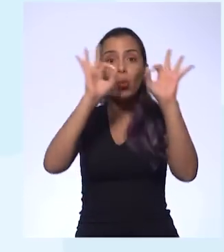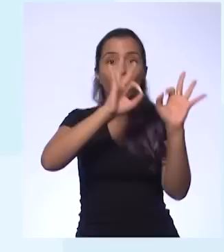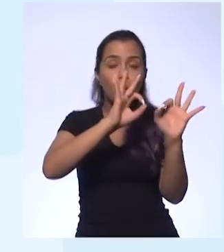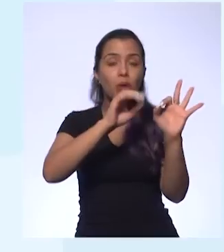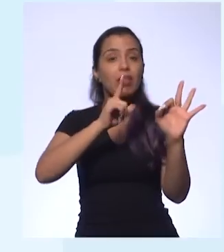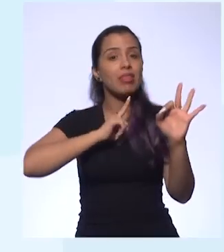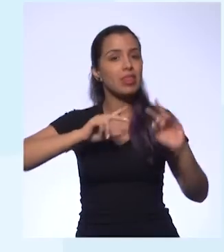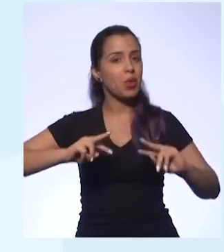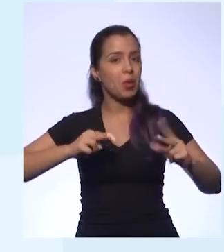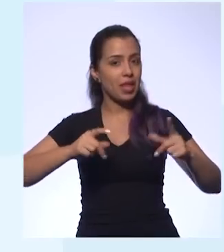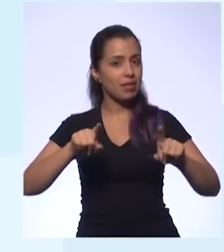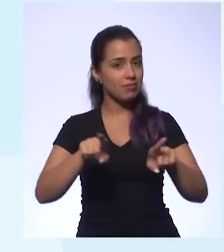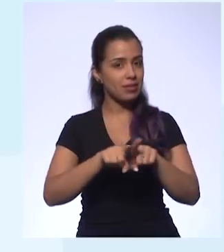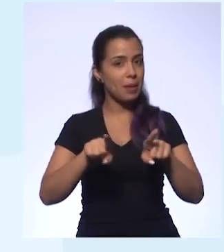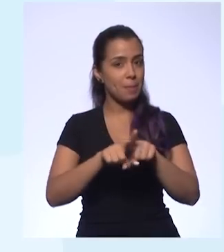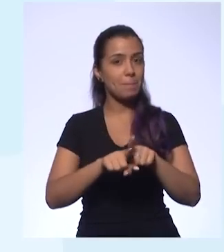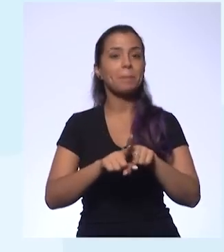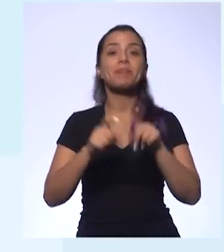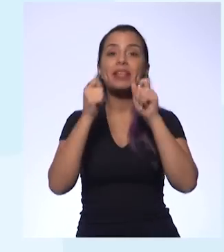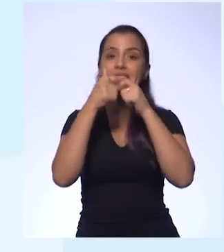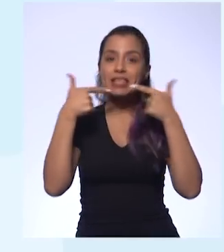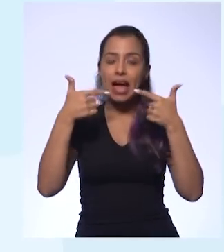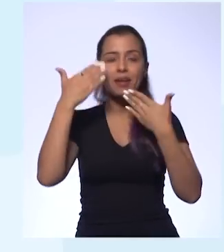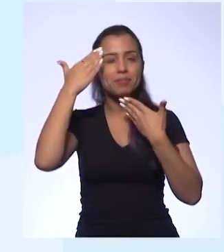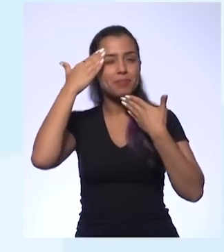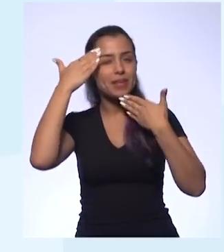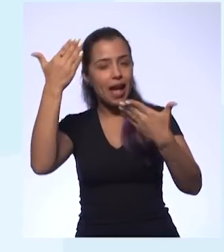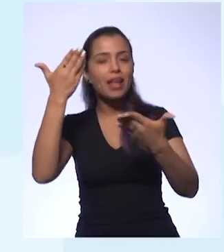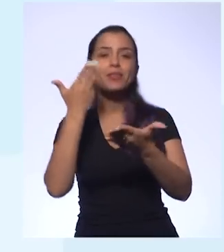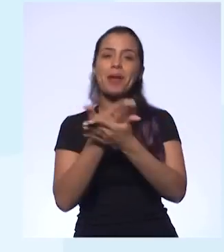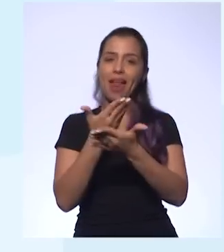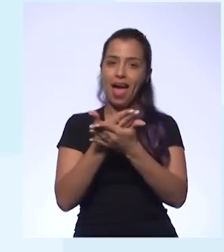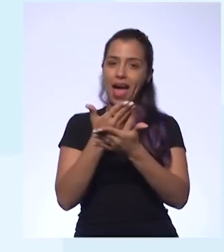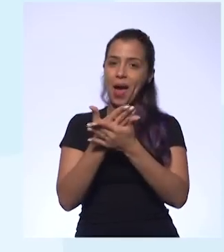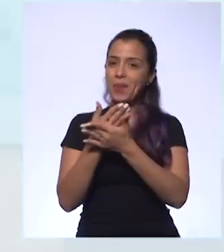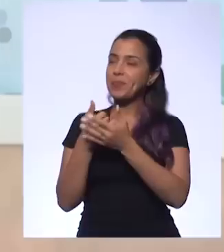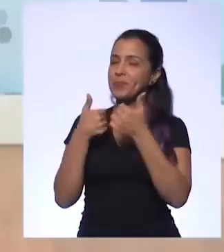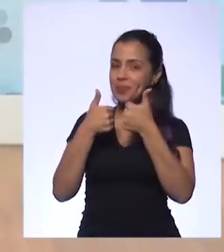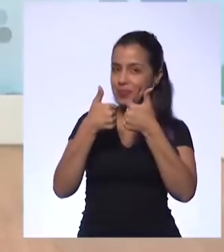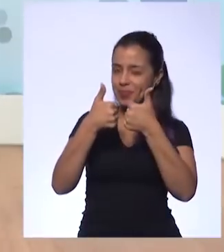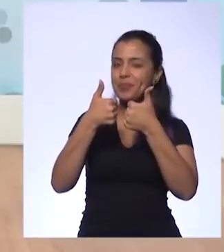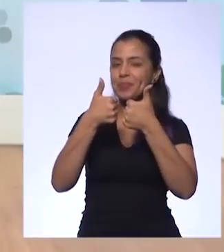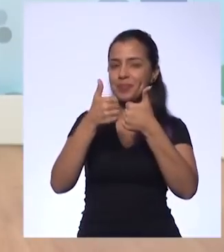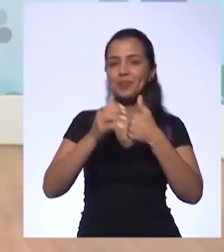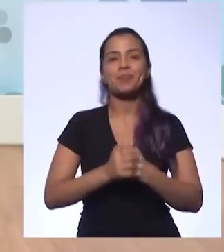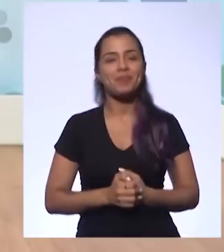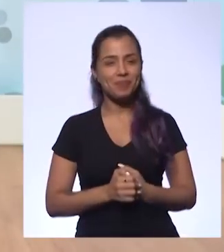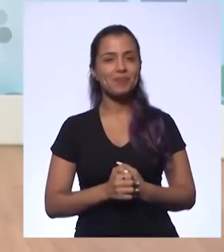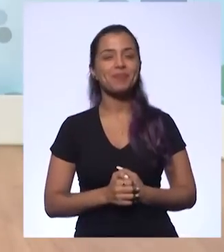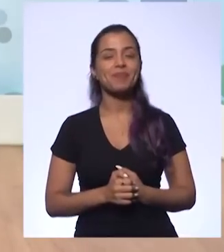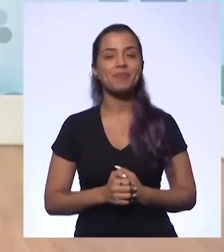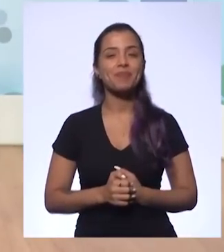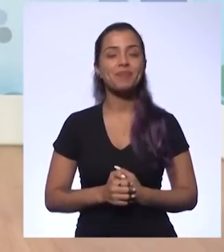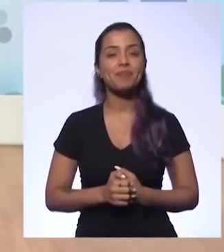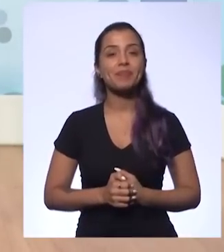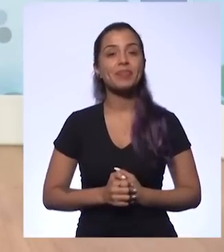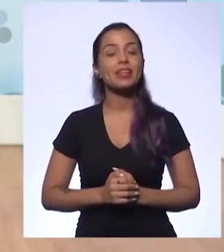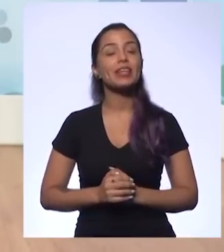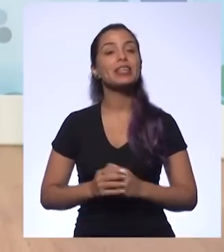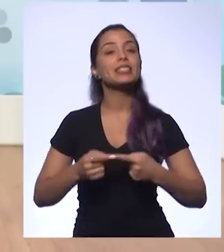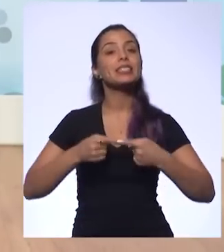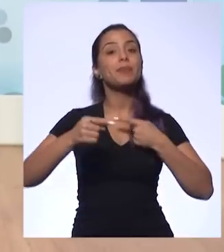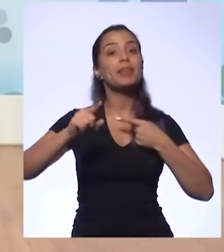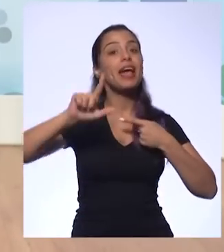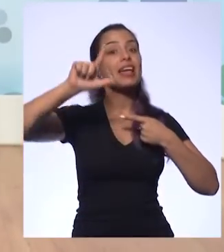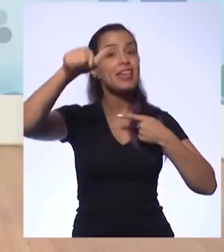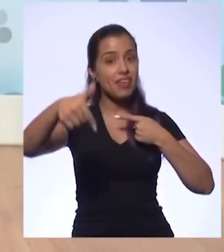Tem o link também. Sara, valeu pela aula. Baglini, valeu. É nóis. É nóis. Yes. Gente, a gente volta semana que vem. Gente,